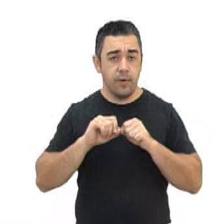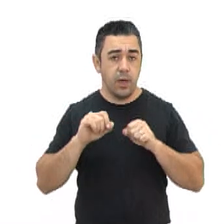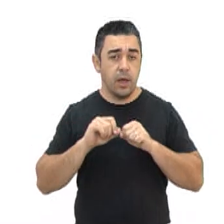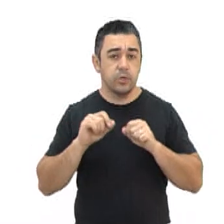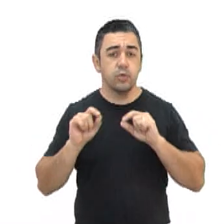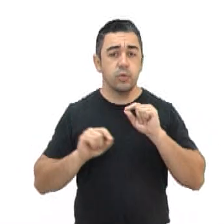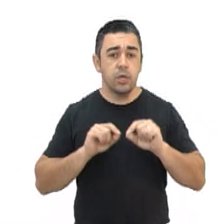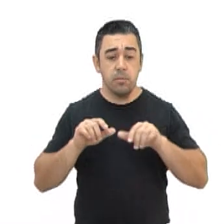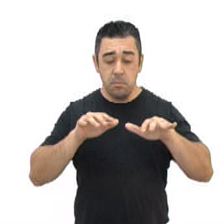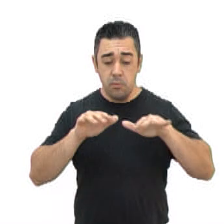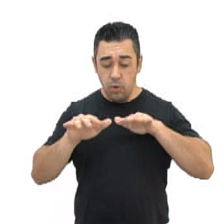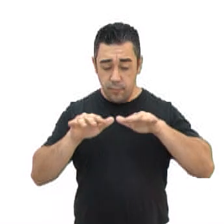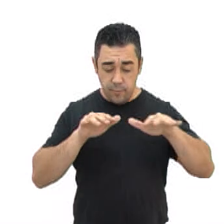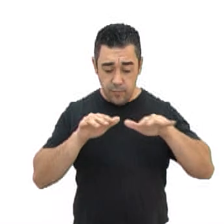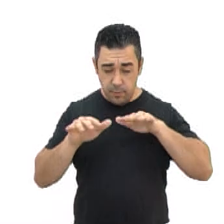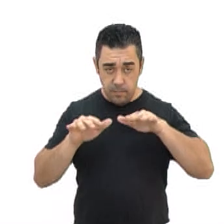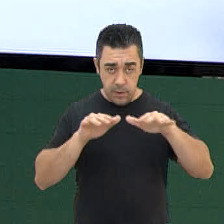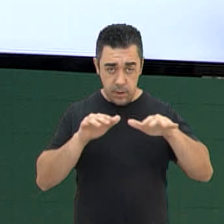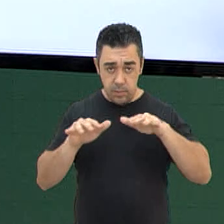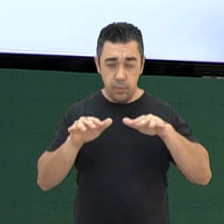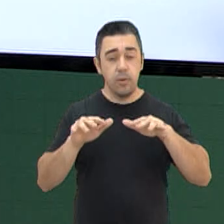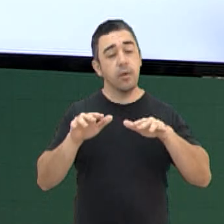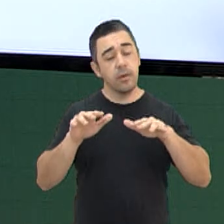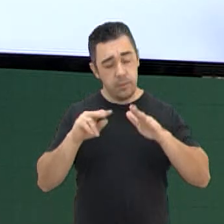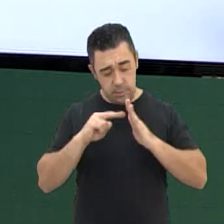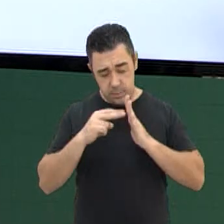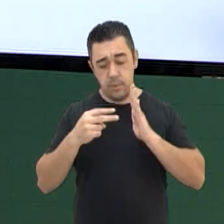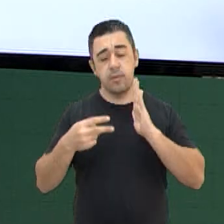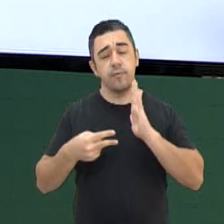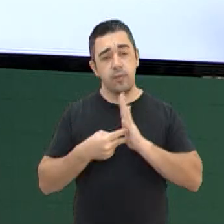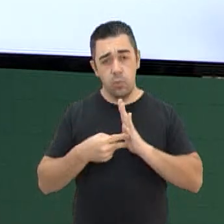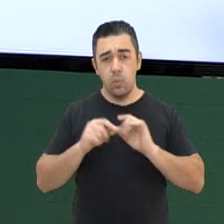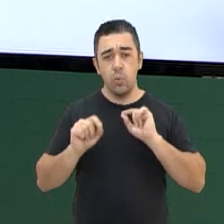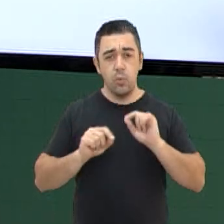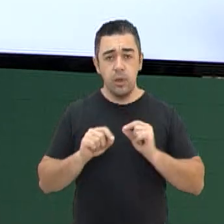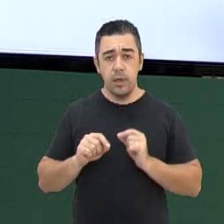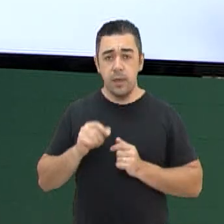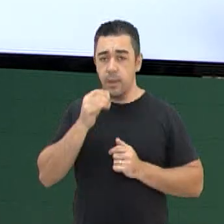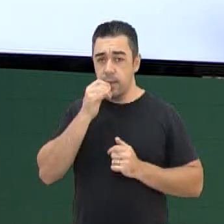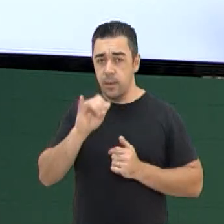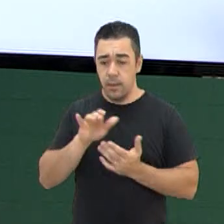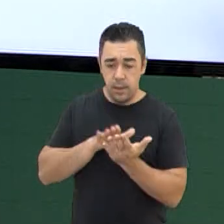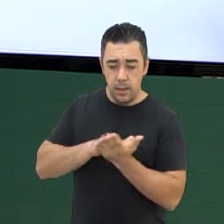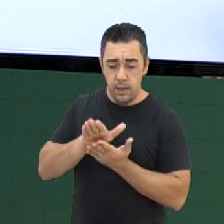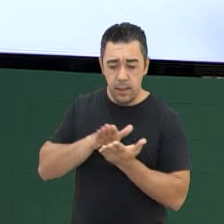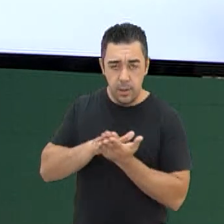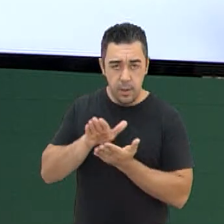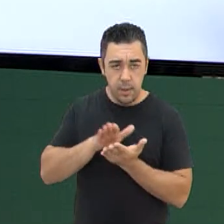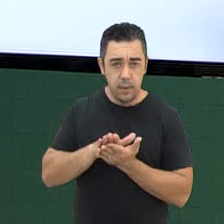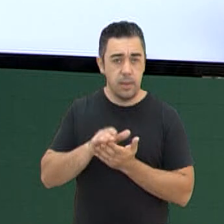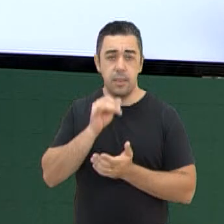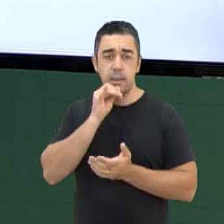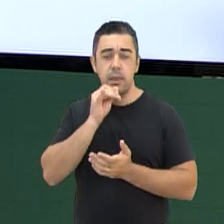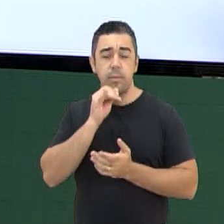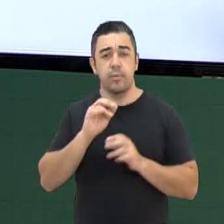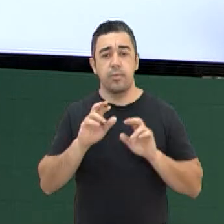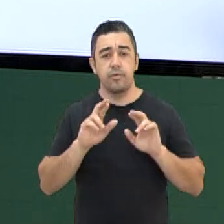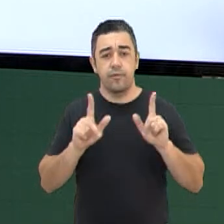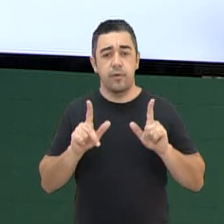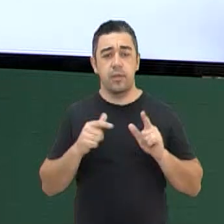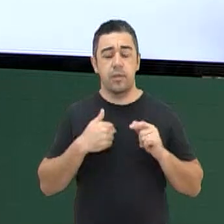portanto, esse movimentar-se, ele tem um gasto energético acima dos níveis de repouso e é um